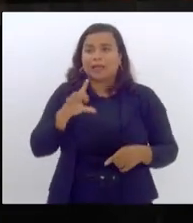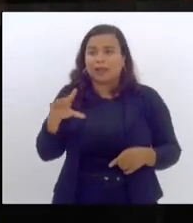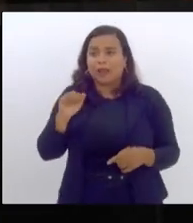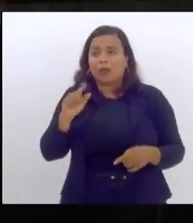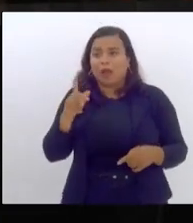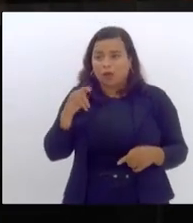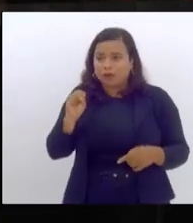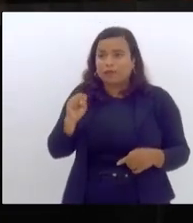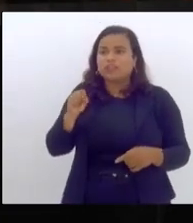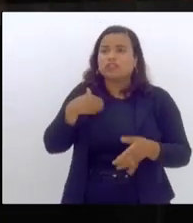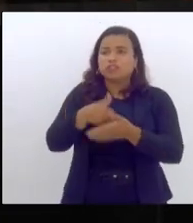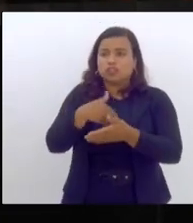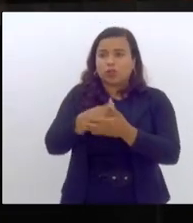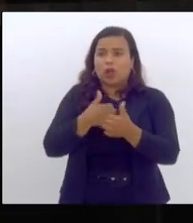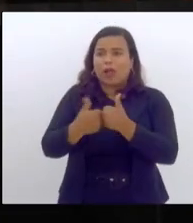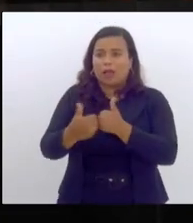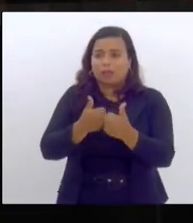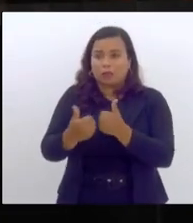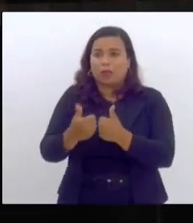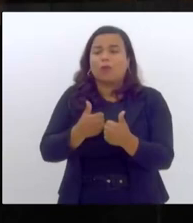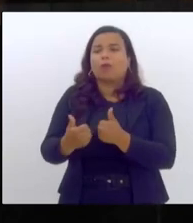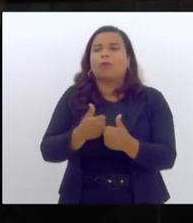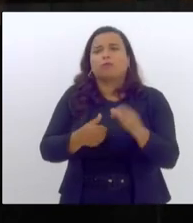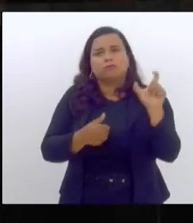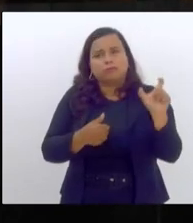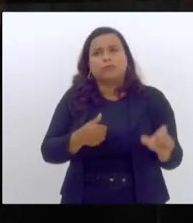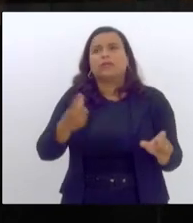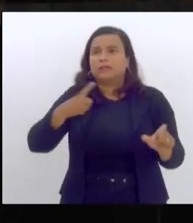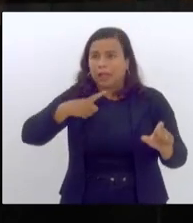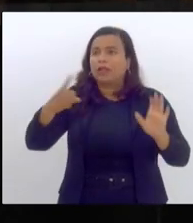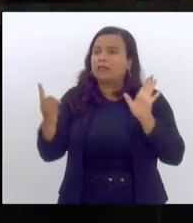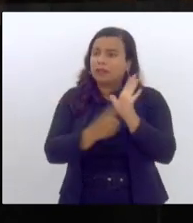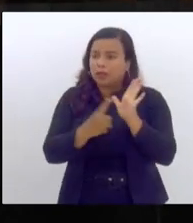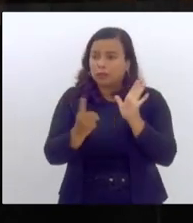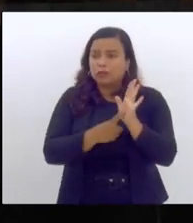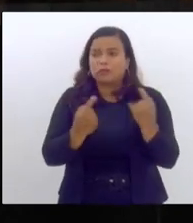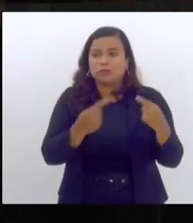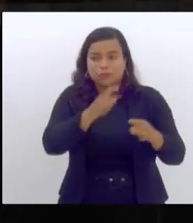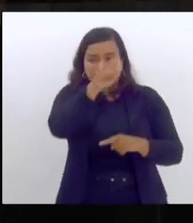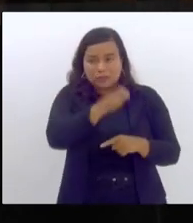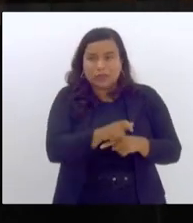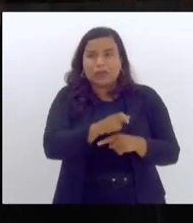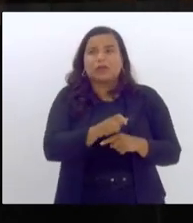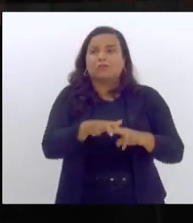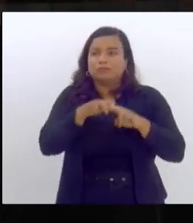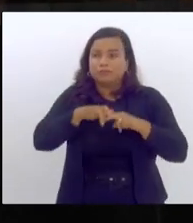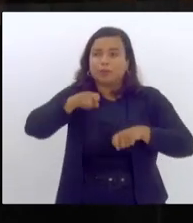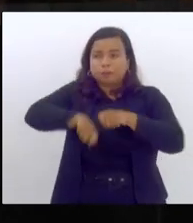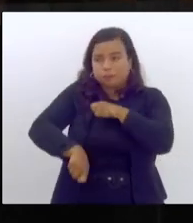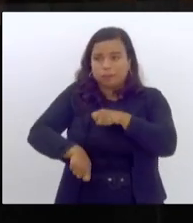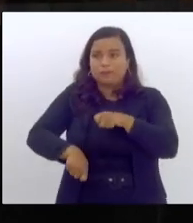futebol, que está sendo, sendo denunciado por estupro